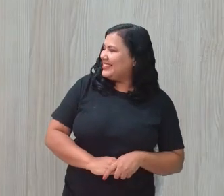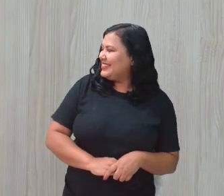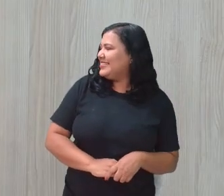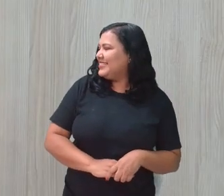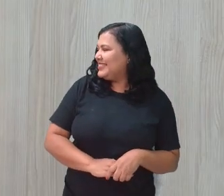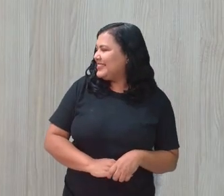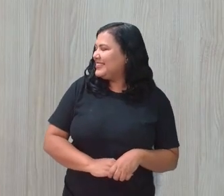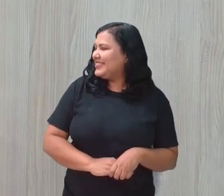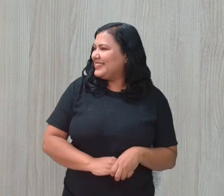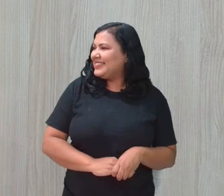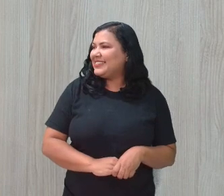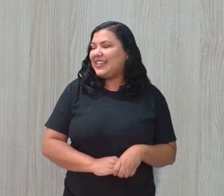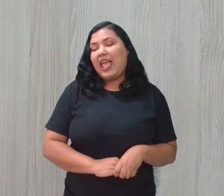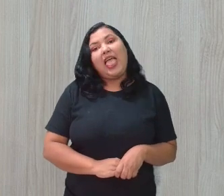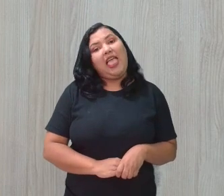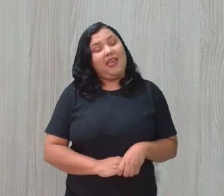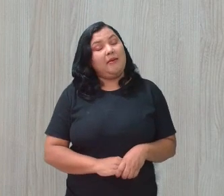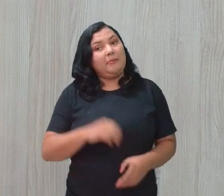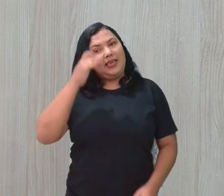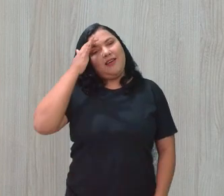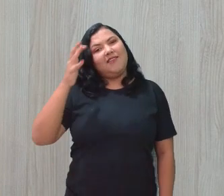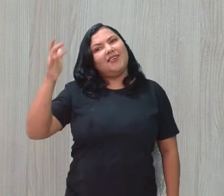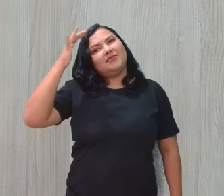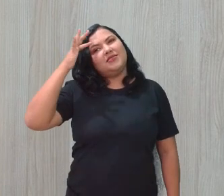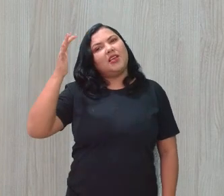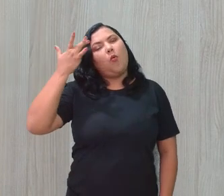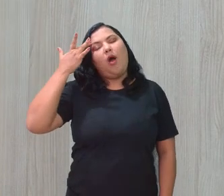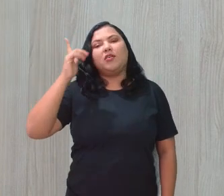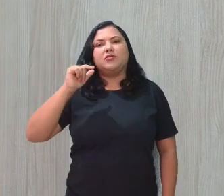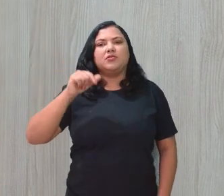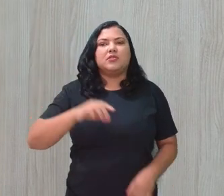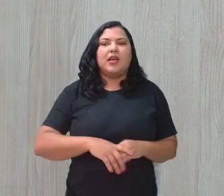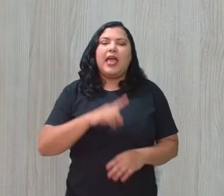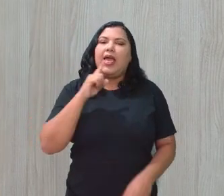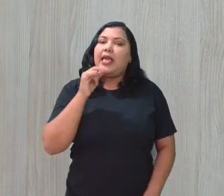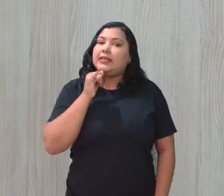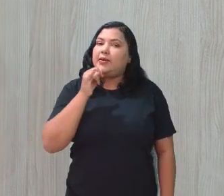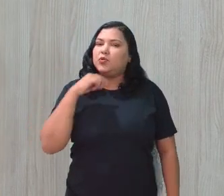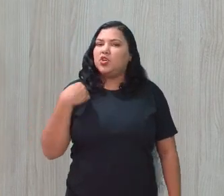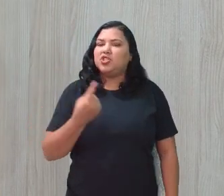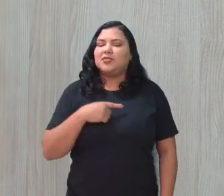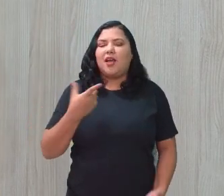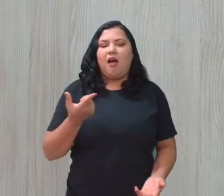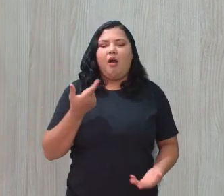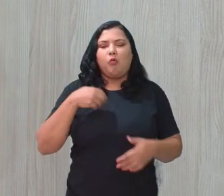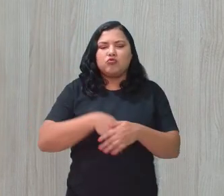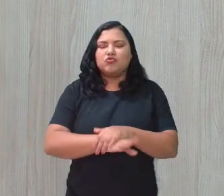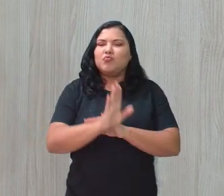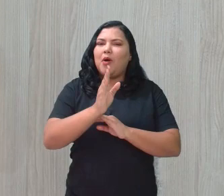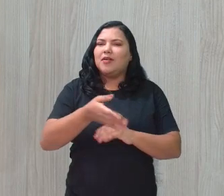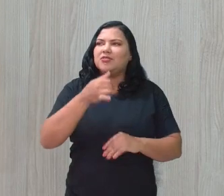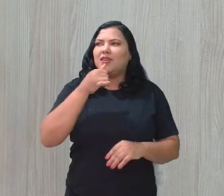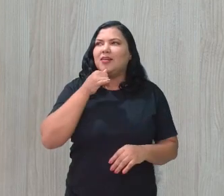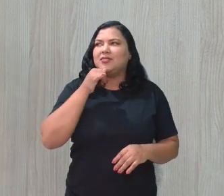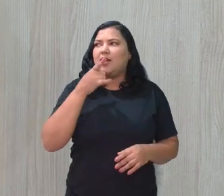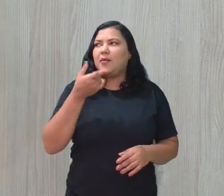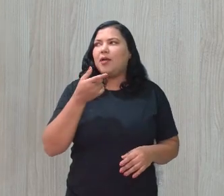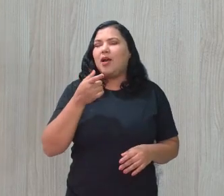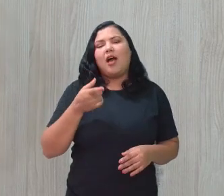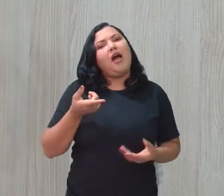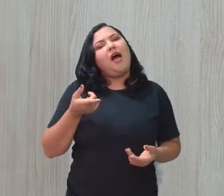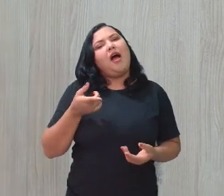Profundo, bem reflexivo. E eu acho que é isso mesmo. A gente está tão acostumado a colocar, a arrumar